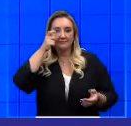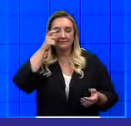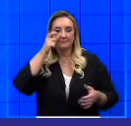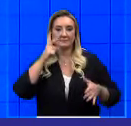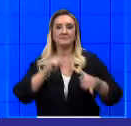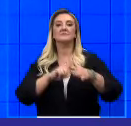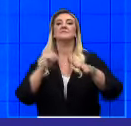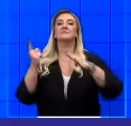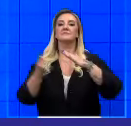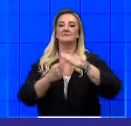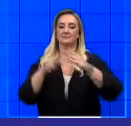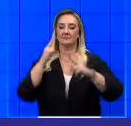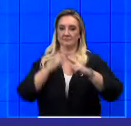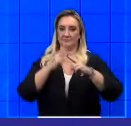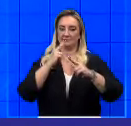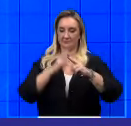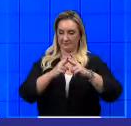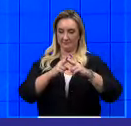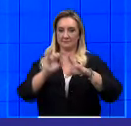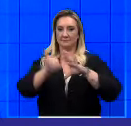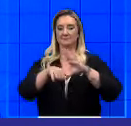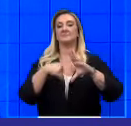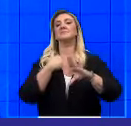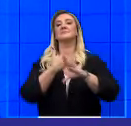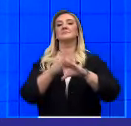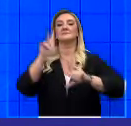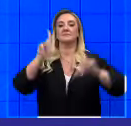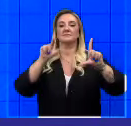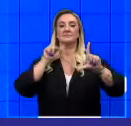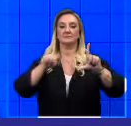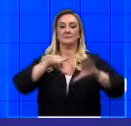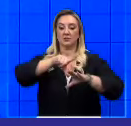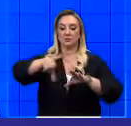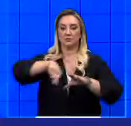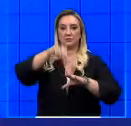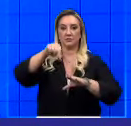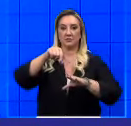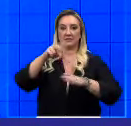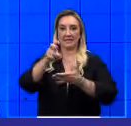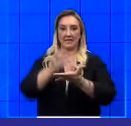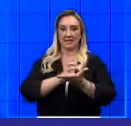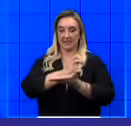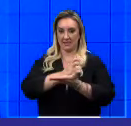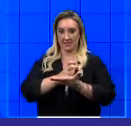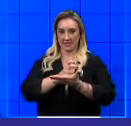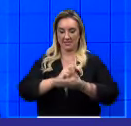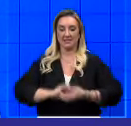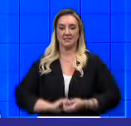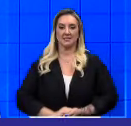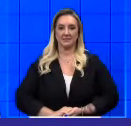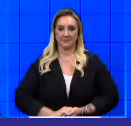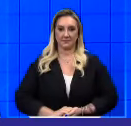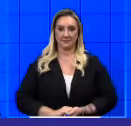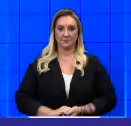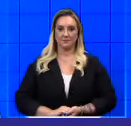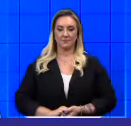nos perfis da Caixa e da Rede TV, no YouTube e no Facebook, o sorteio da Quina, concurso